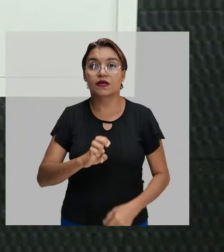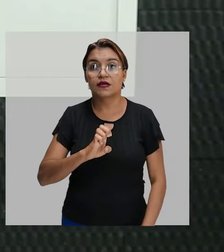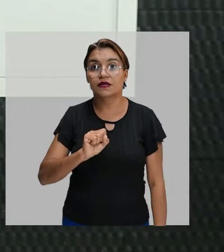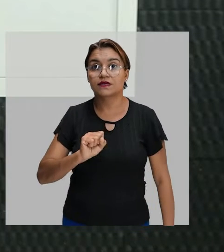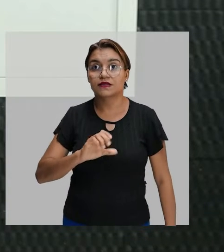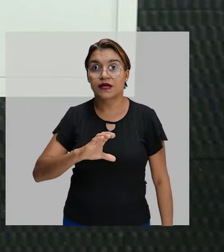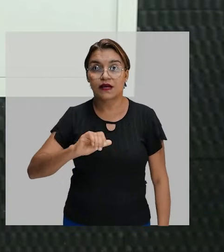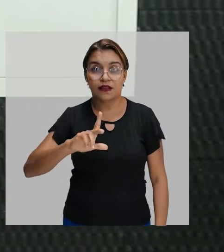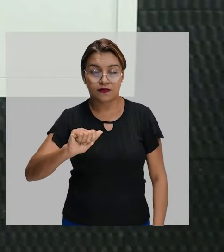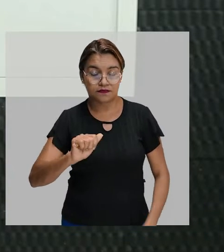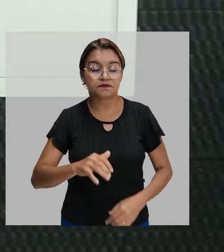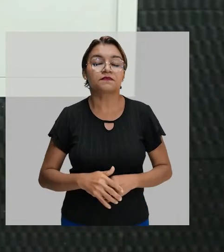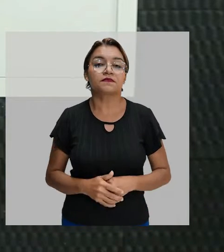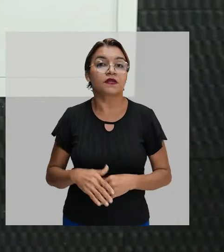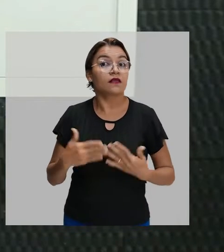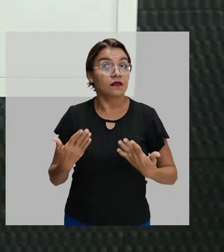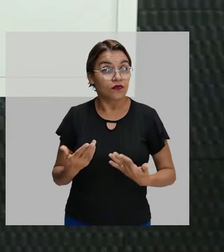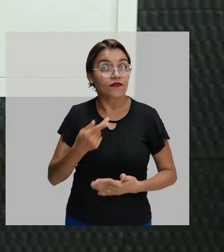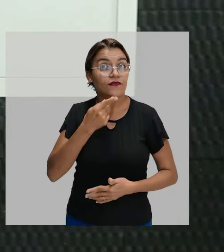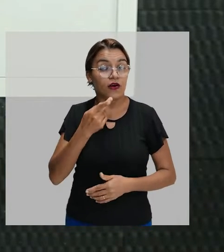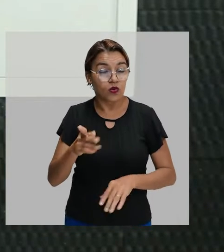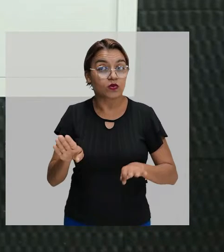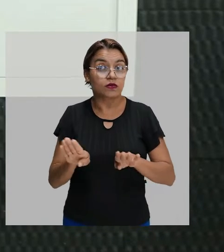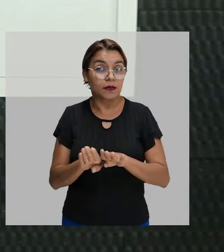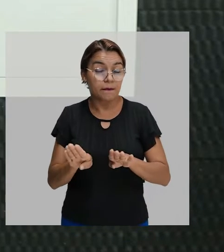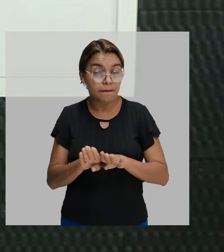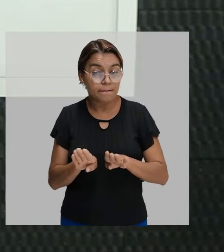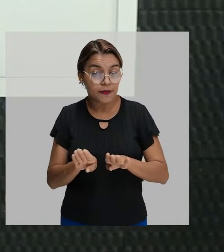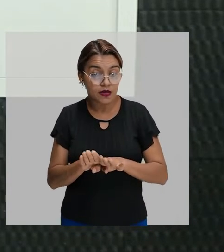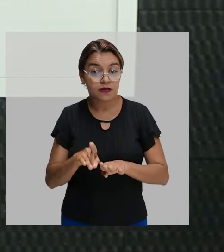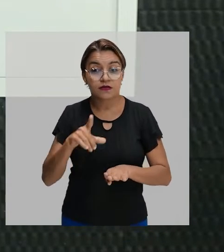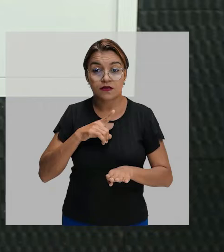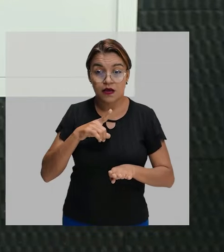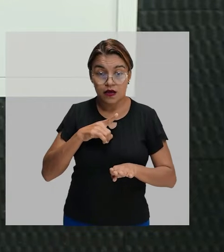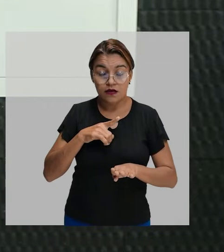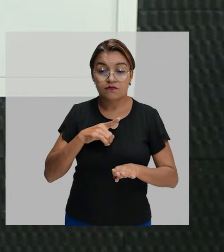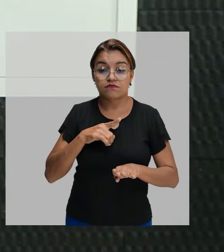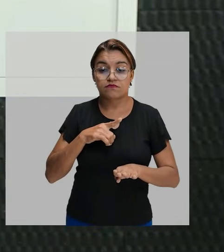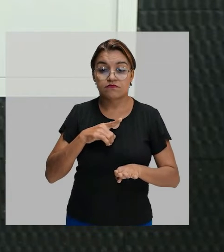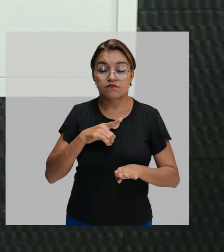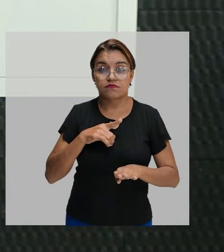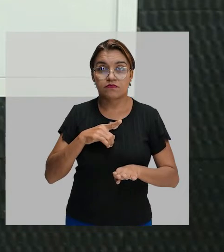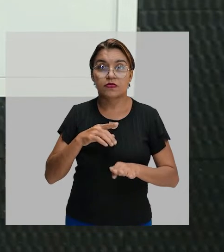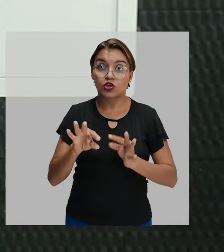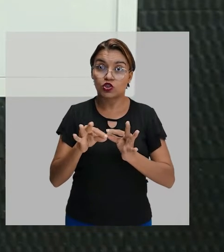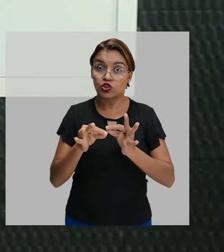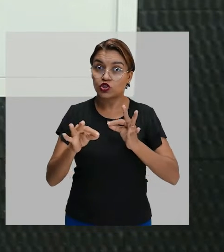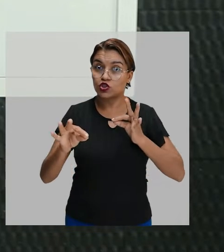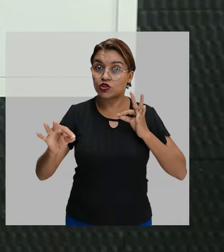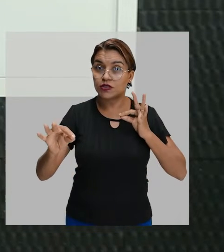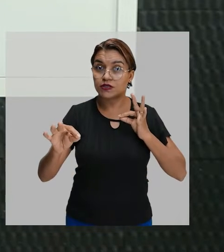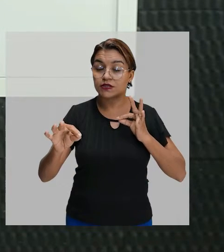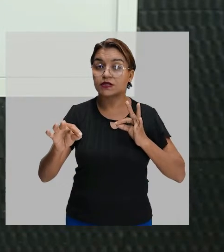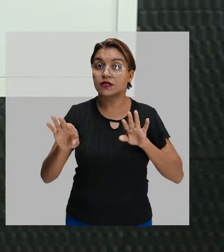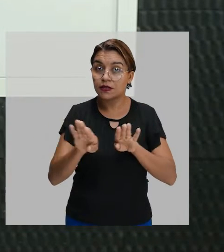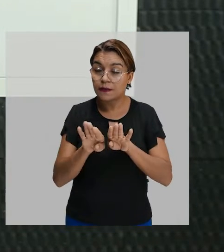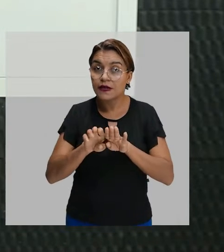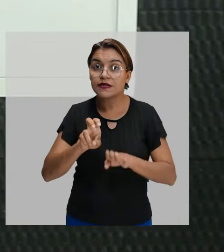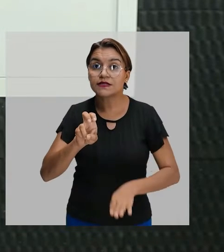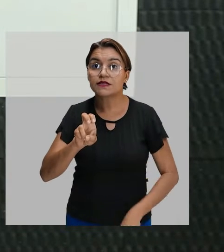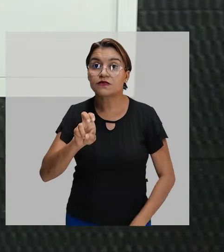o que então ele falou que nessa escala você vai ter a distância de 5 cm